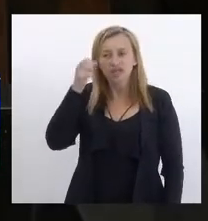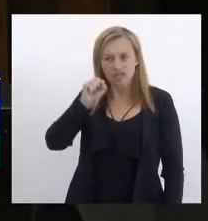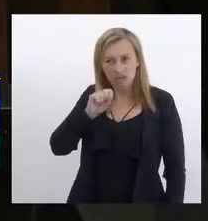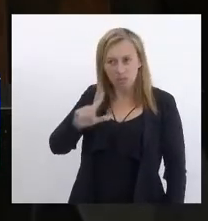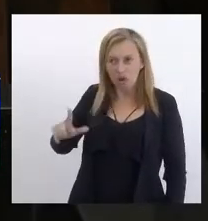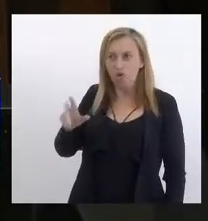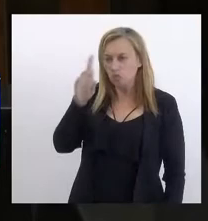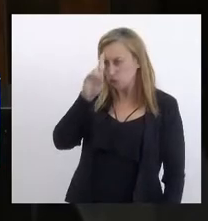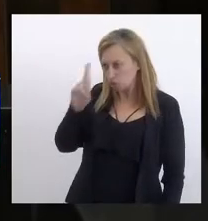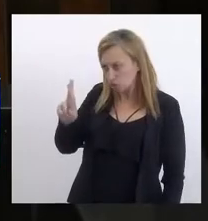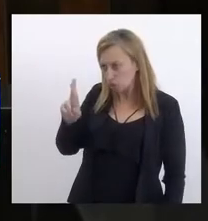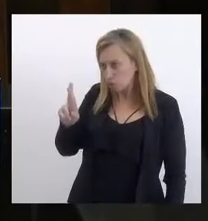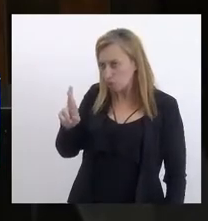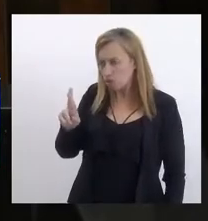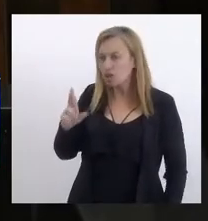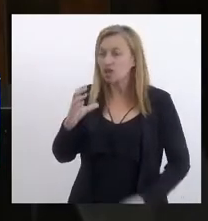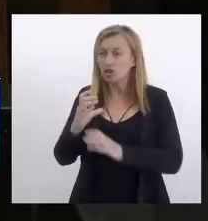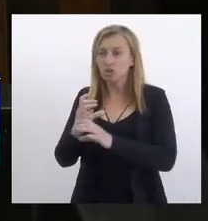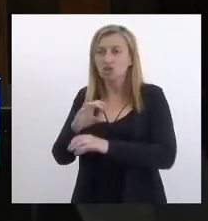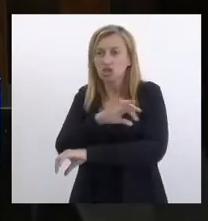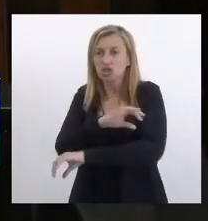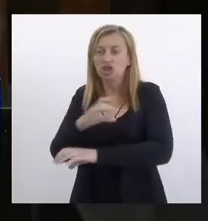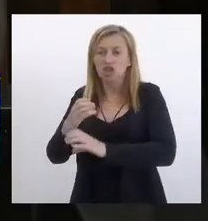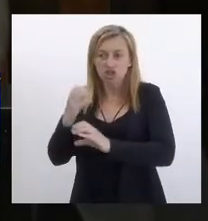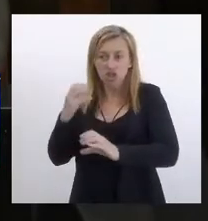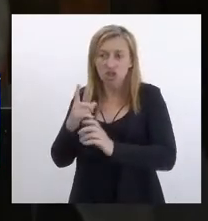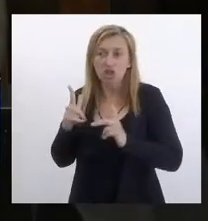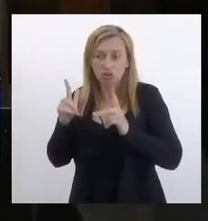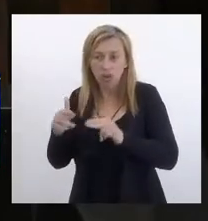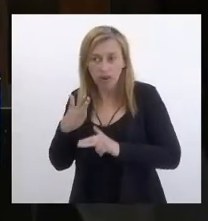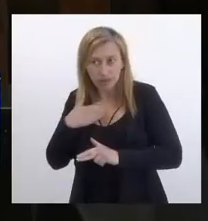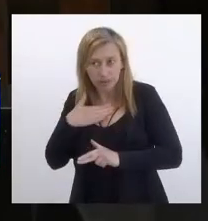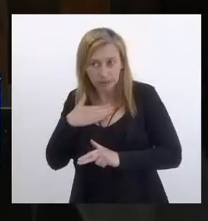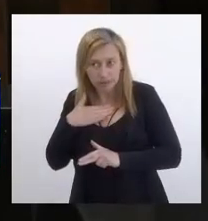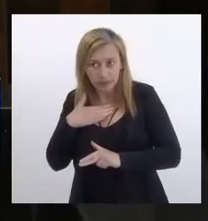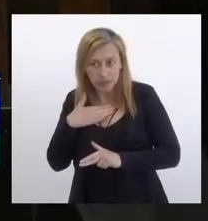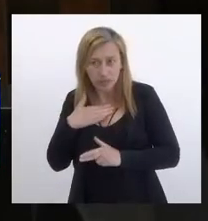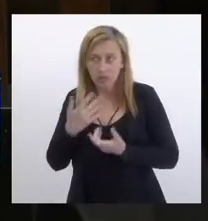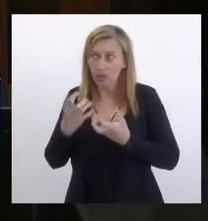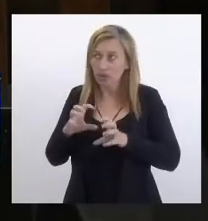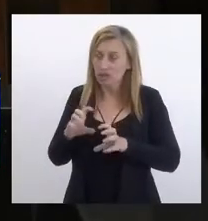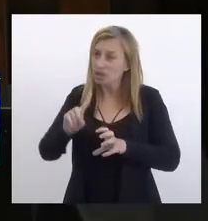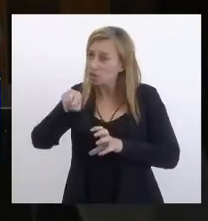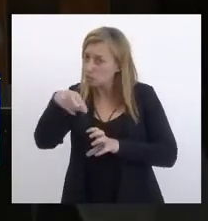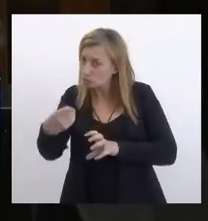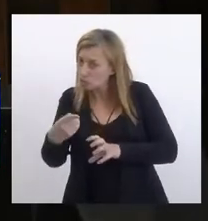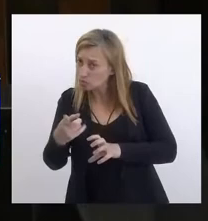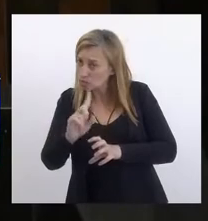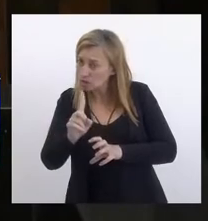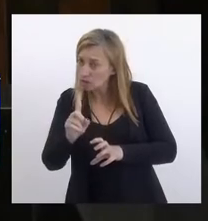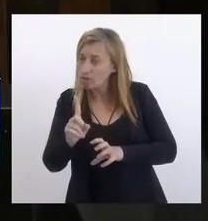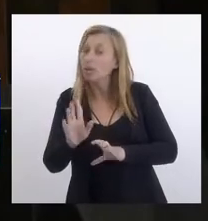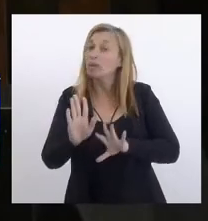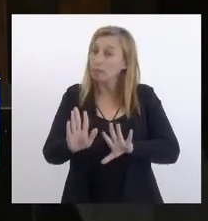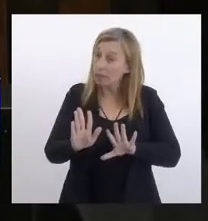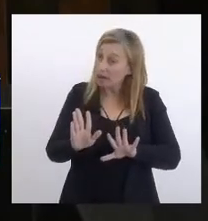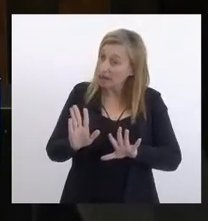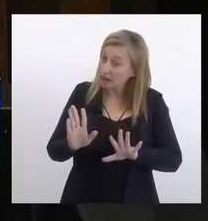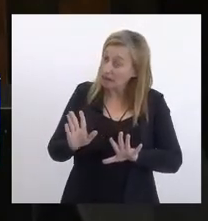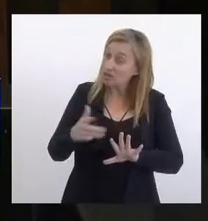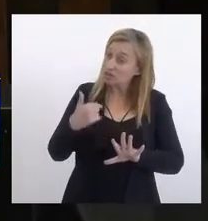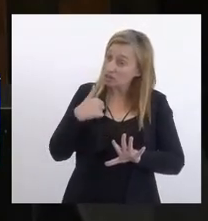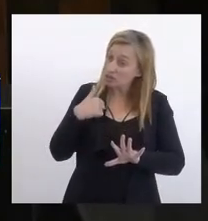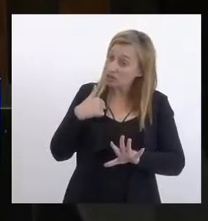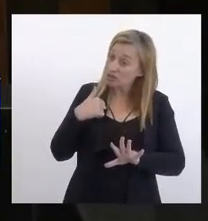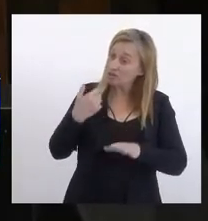que é racional e engenheiro como eu, não quer dizer que os outros não sejam, né? Mas nós somos mais